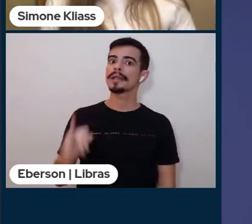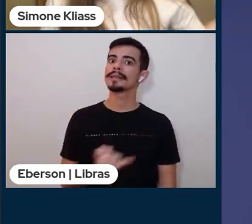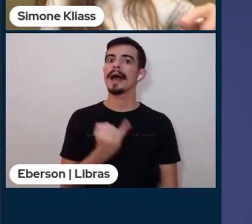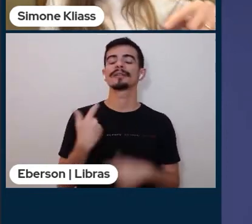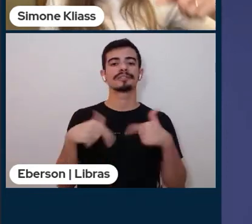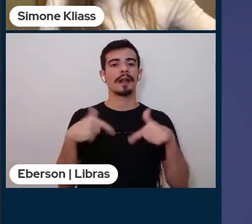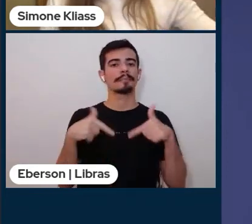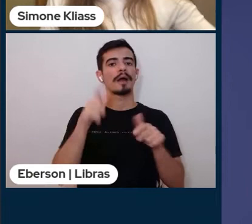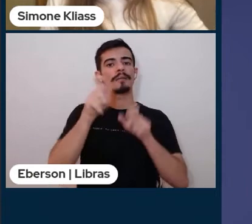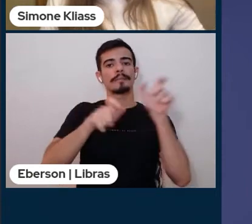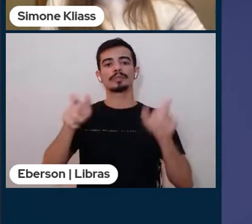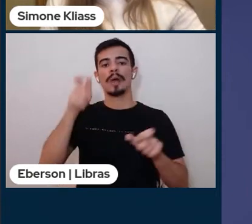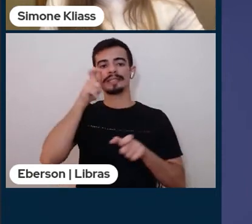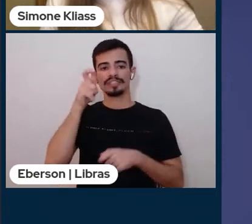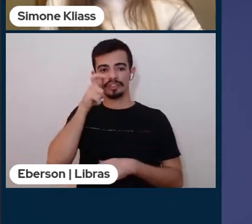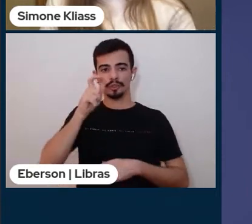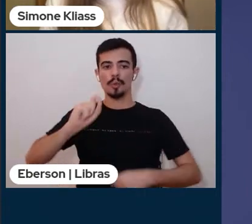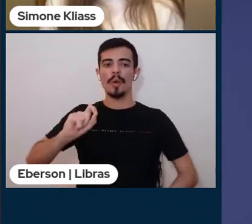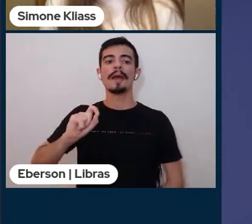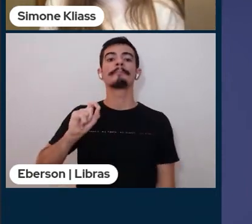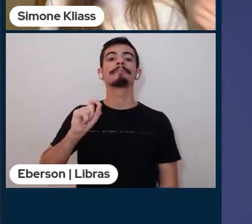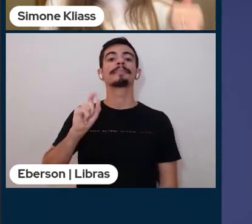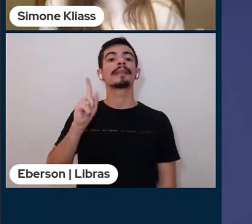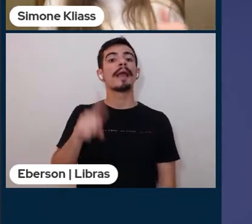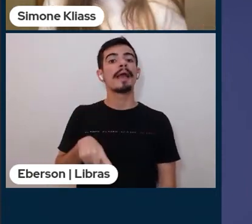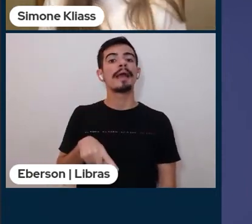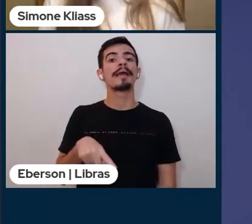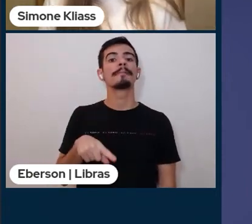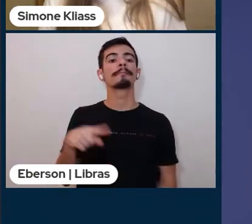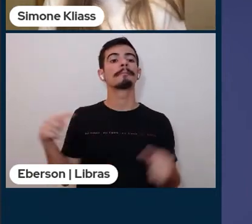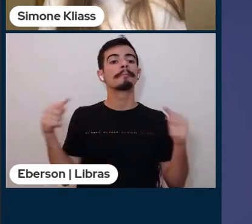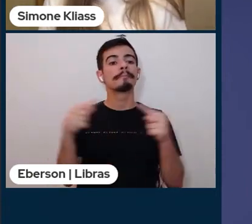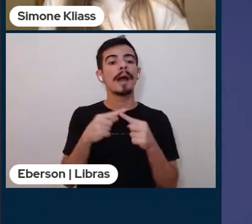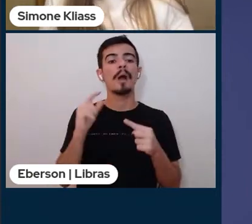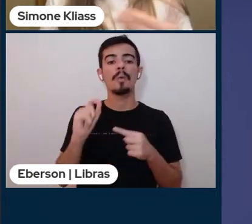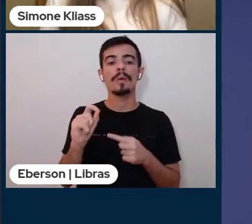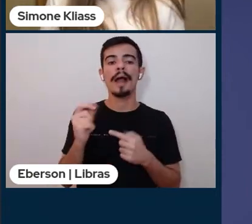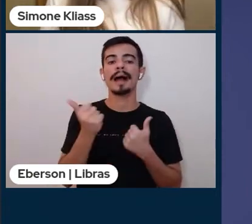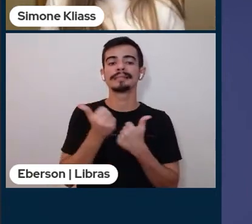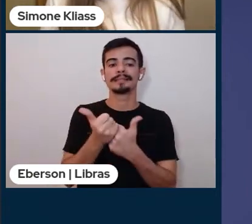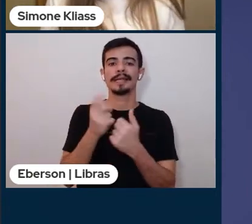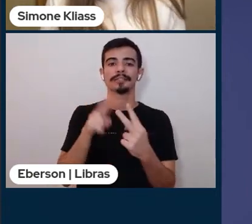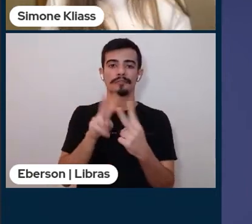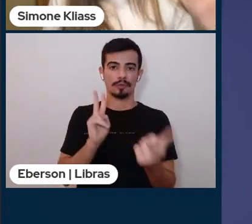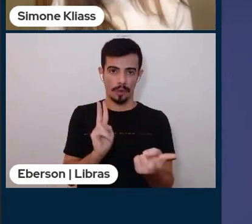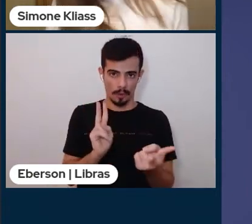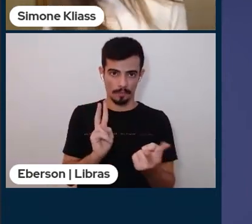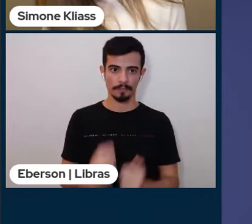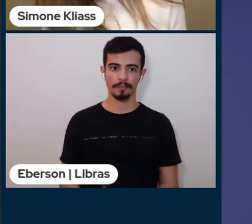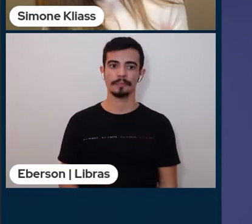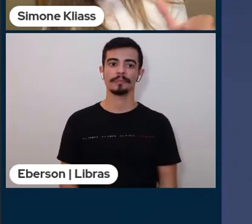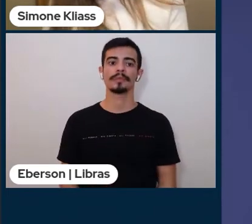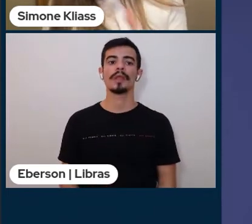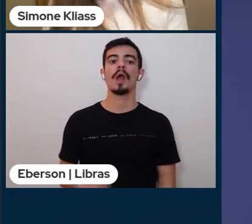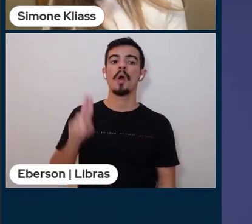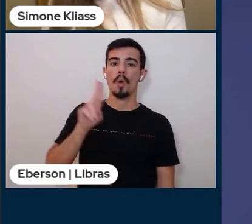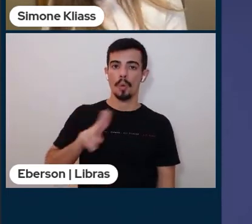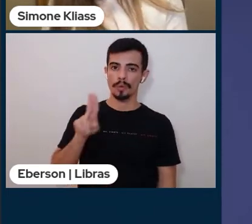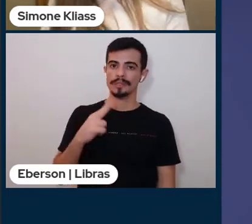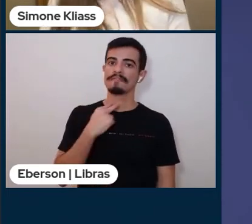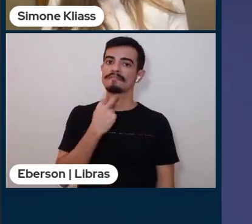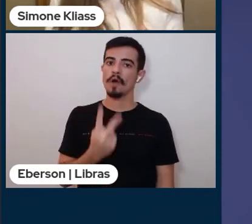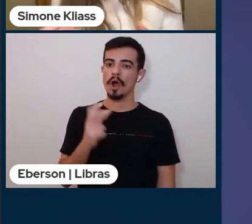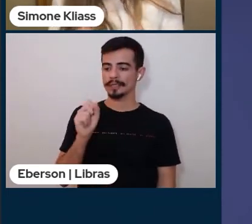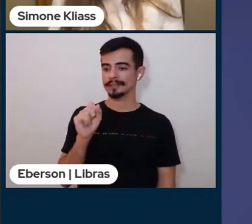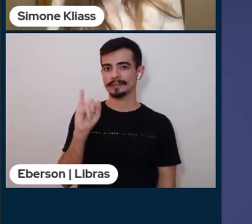a gente é uma outra camada para relação com as assistentes virtuais juntando uso da voz sintética com os